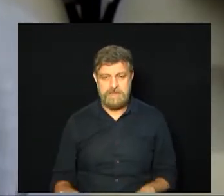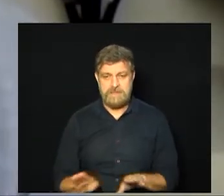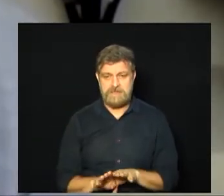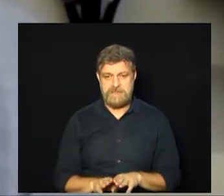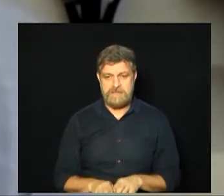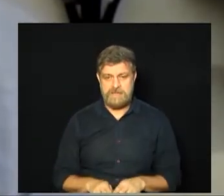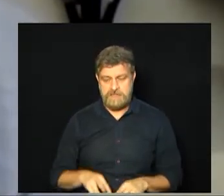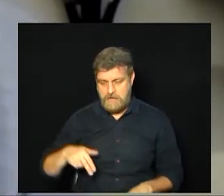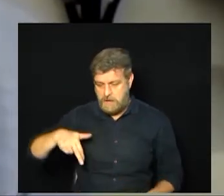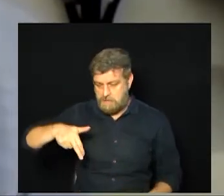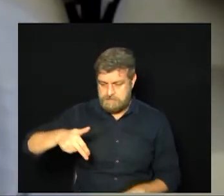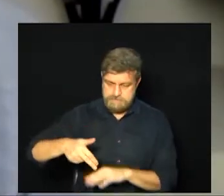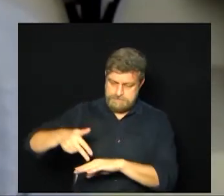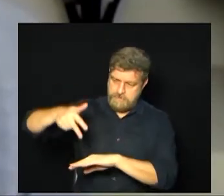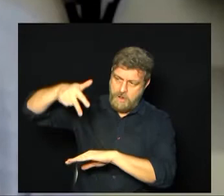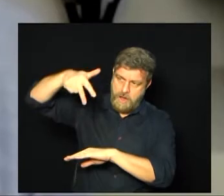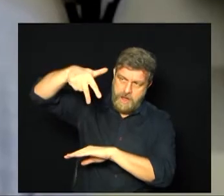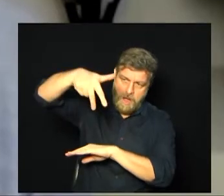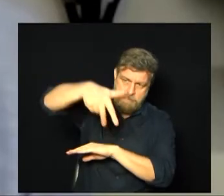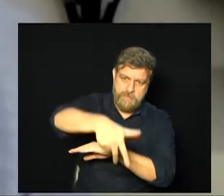Pulo e